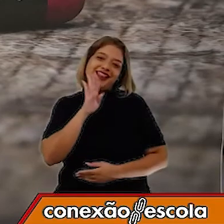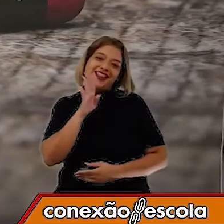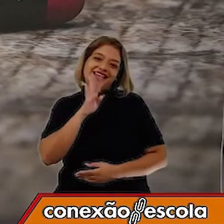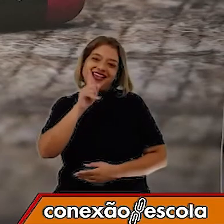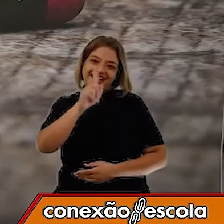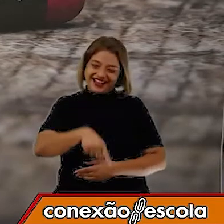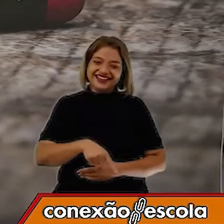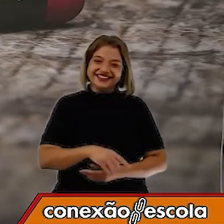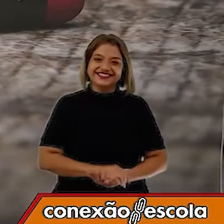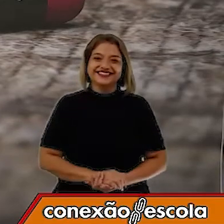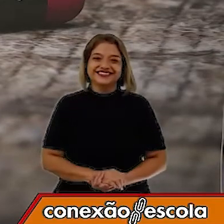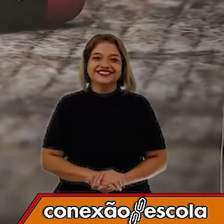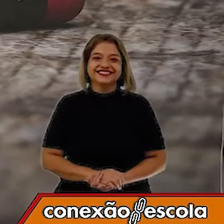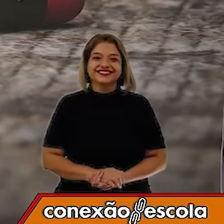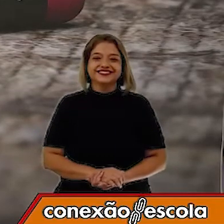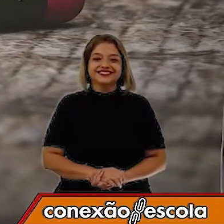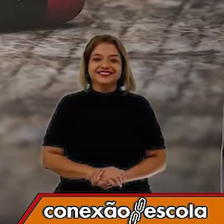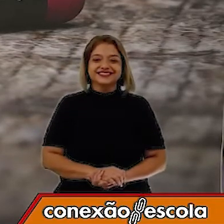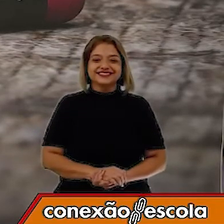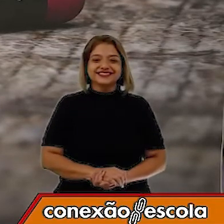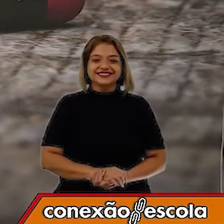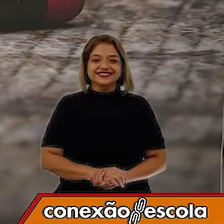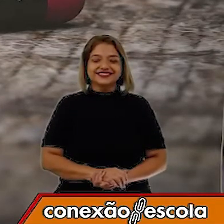de matemática.